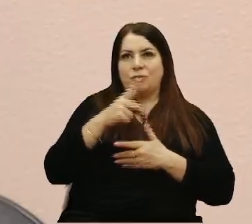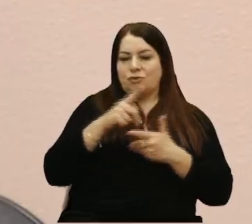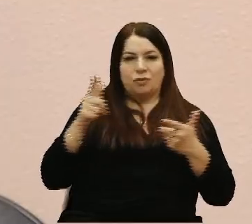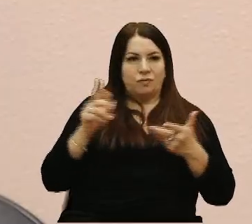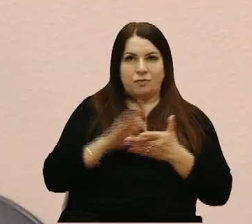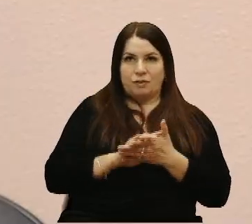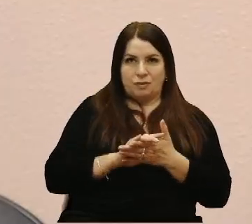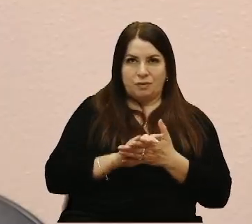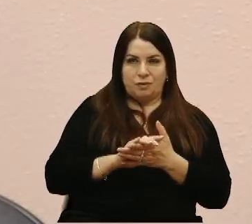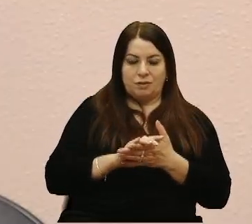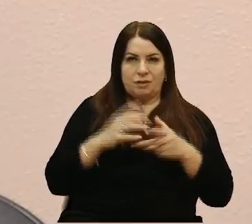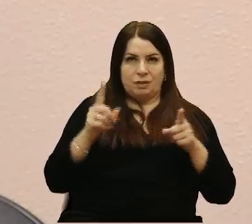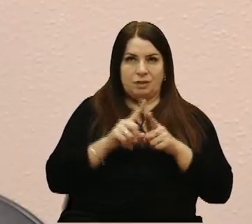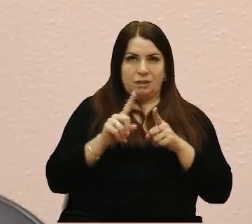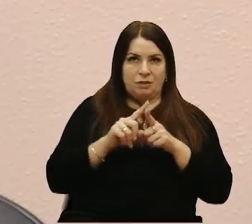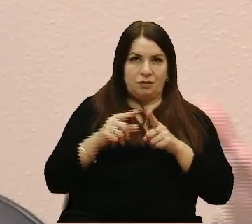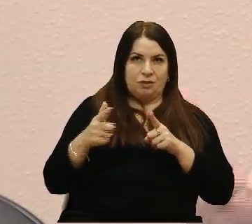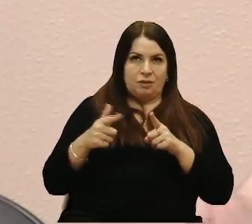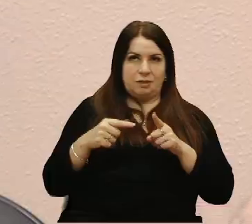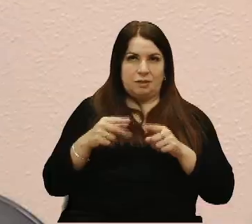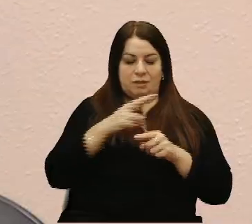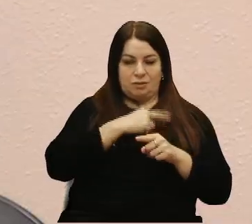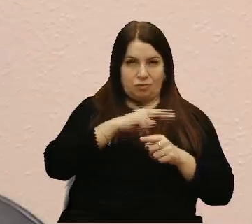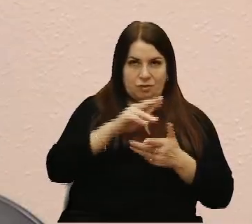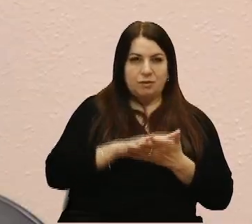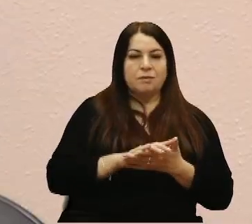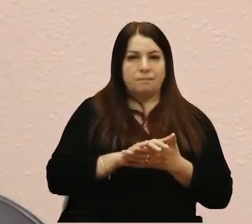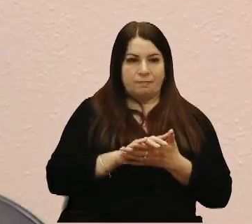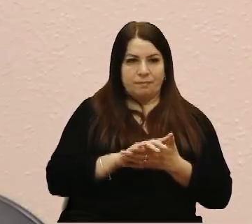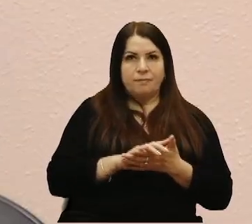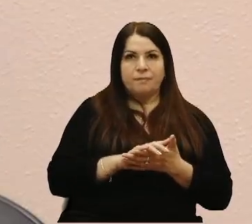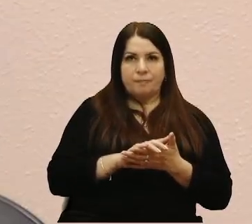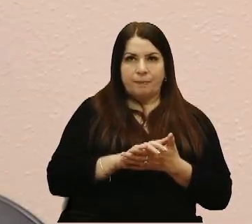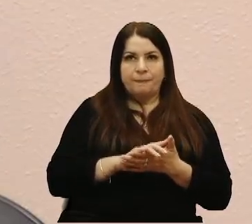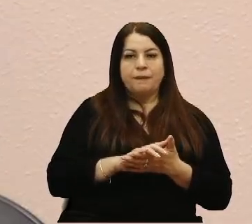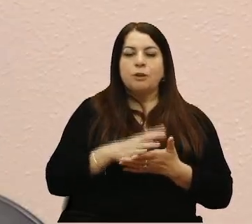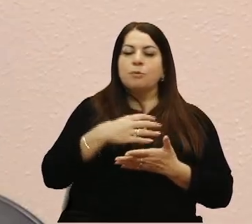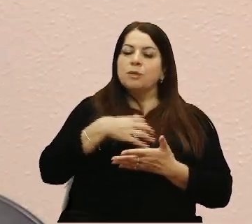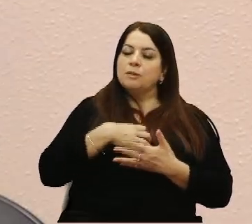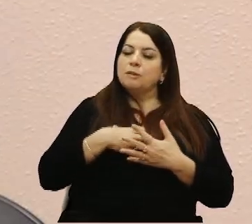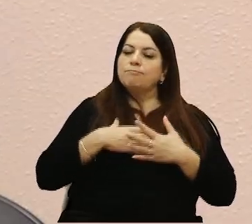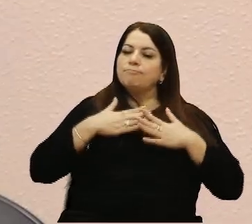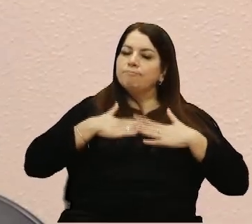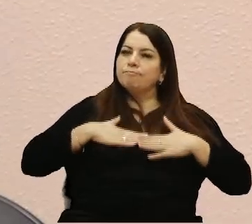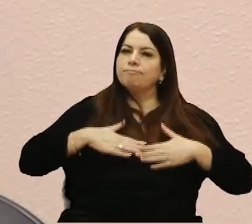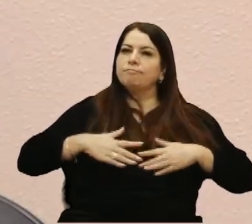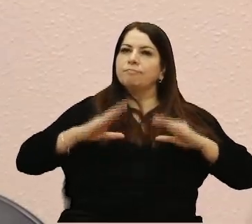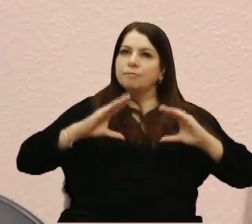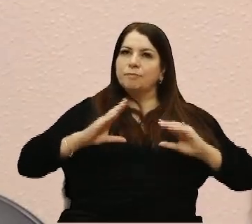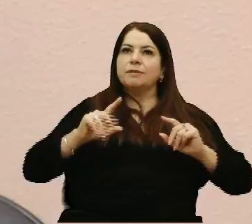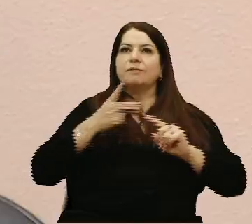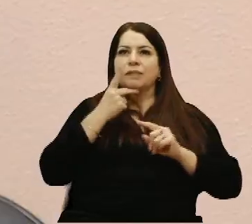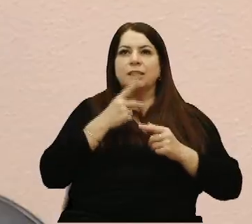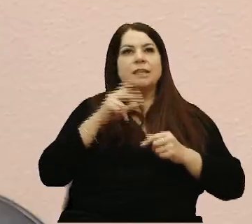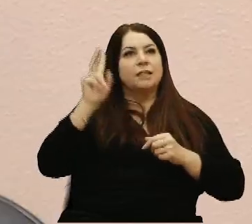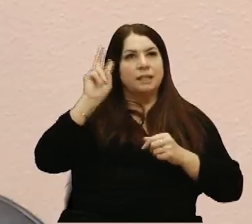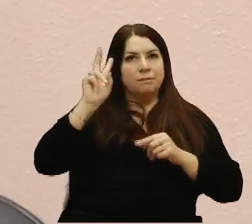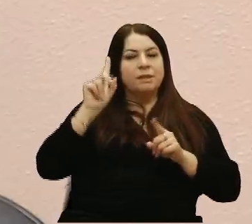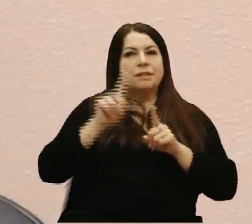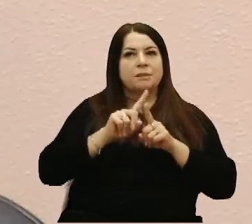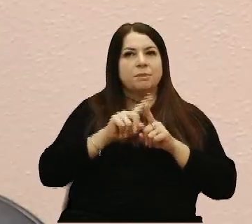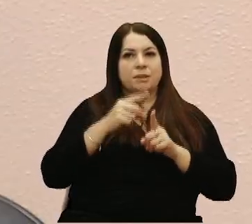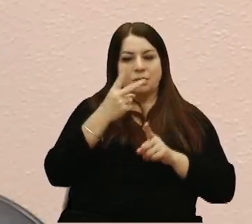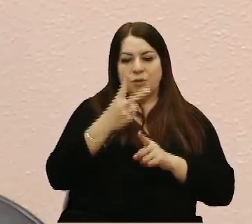elas passaram por essas religiões. Então, aqui, me sinto confortável em falar e lembrar também